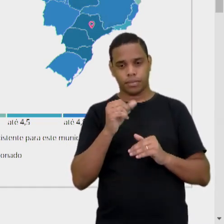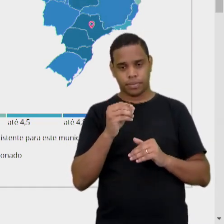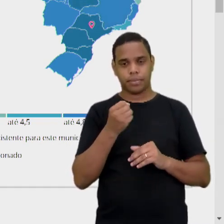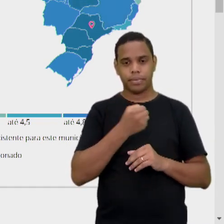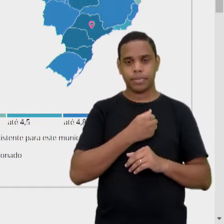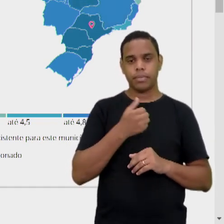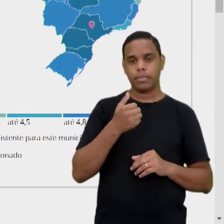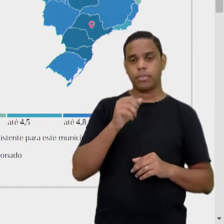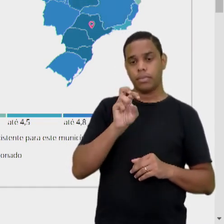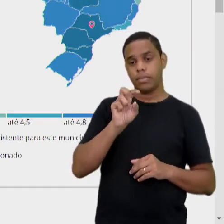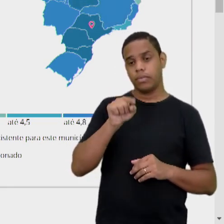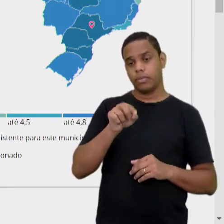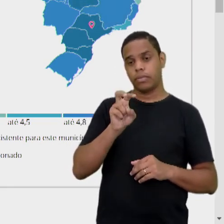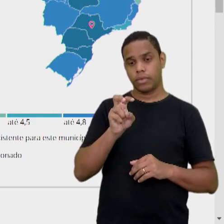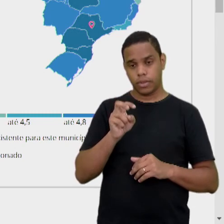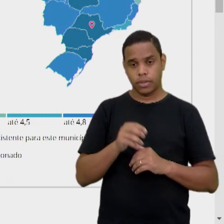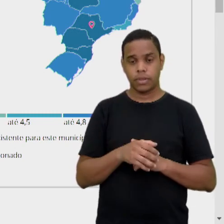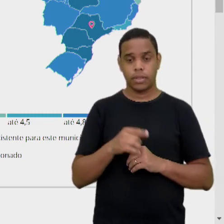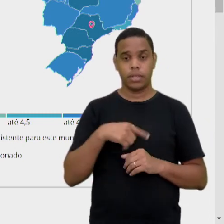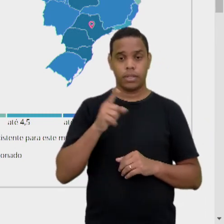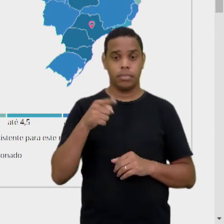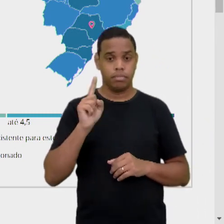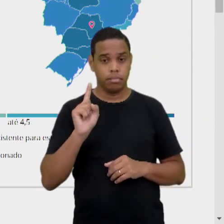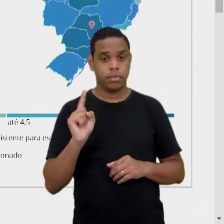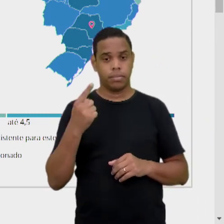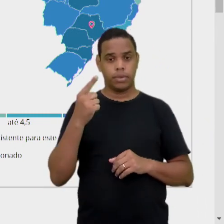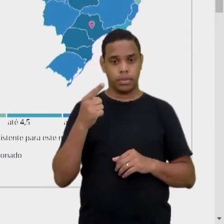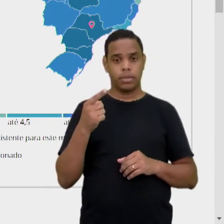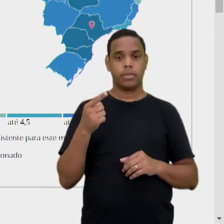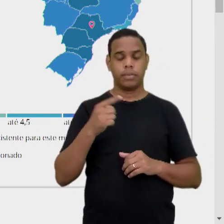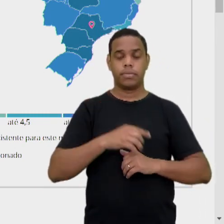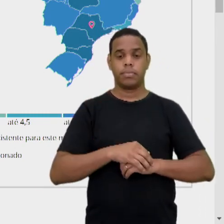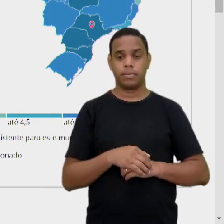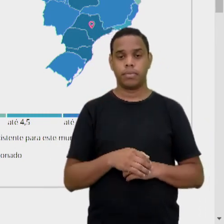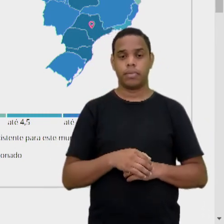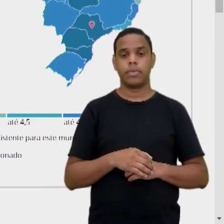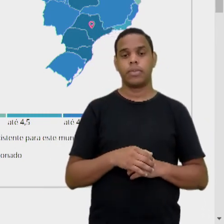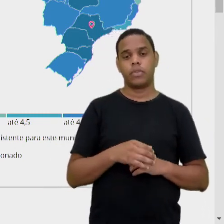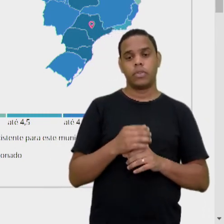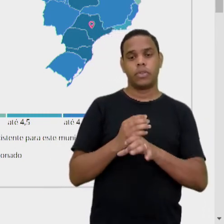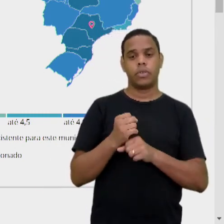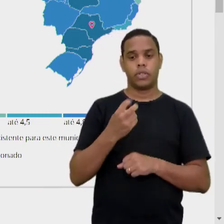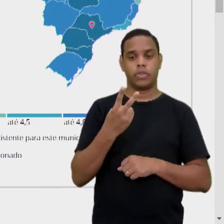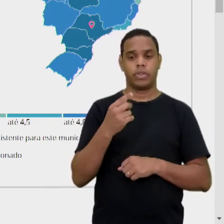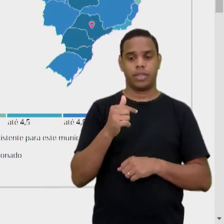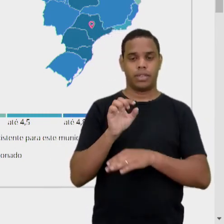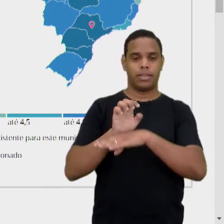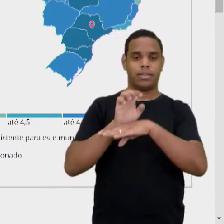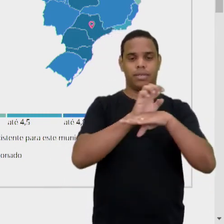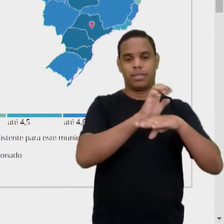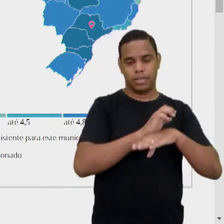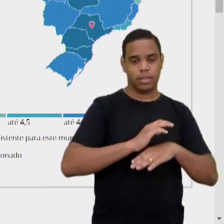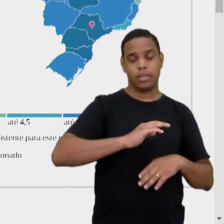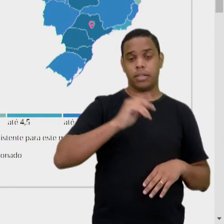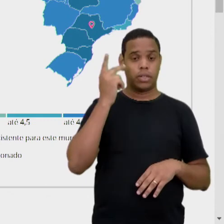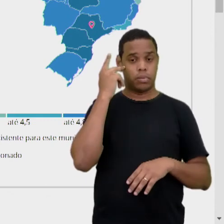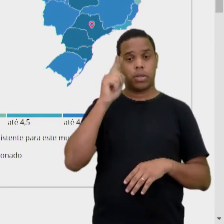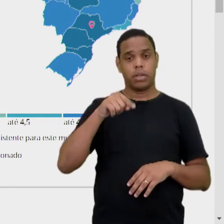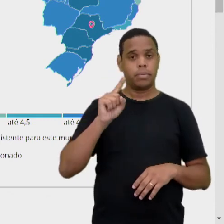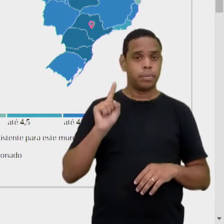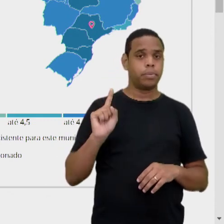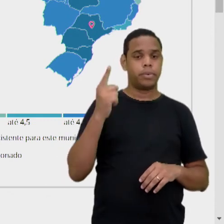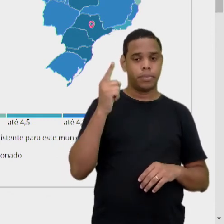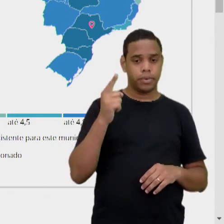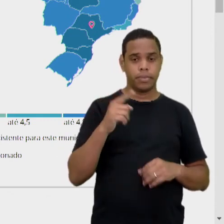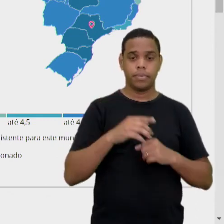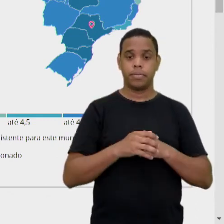também pode ver aqui que está em primeiro entre aí os 27 no ranking aqui do país. Né?